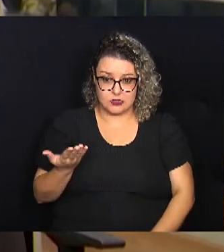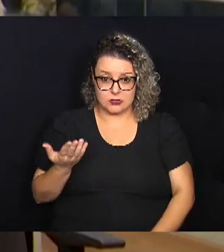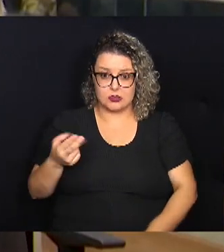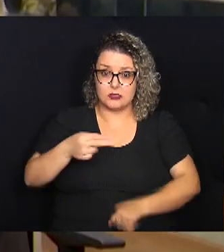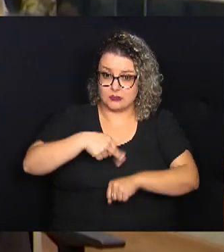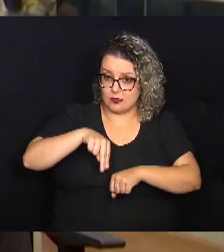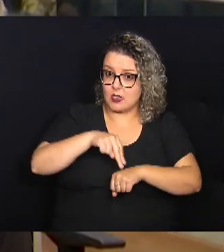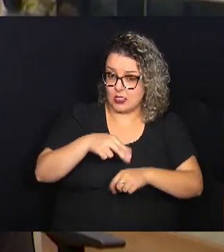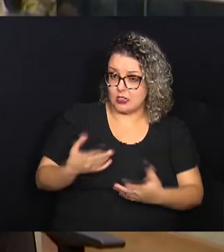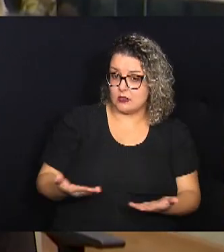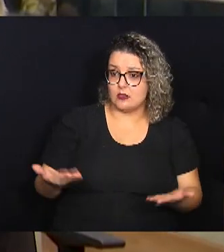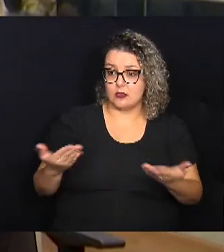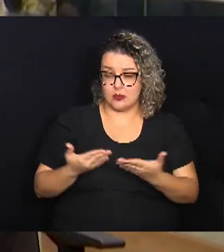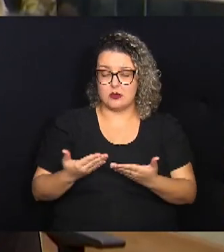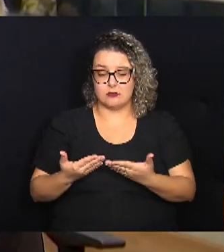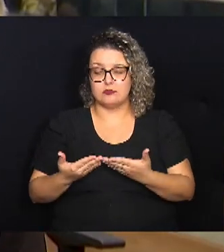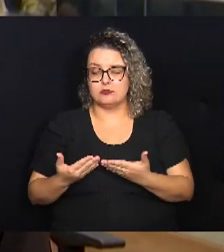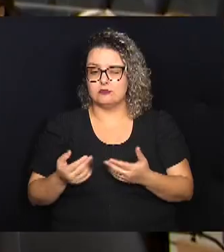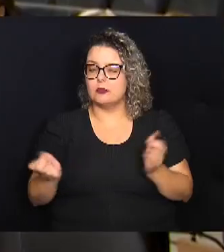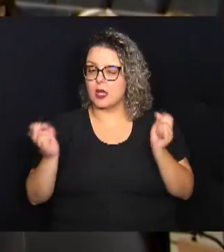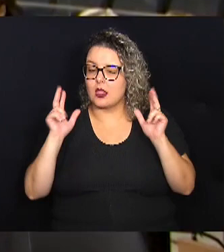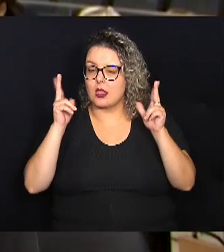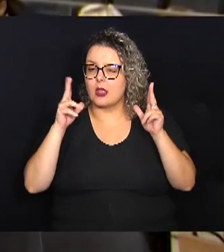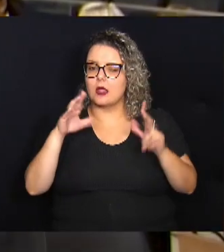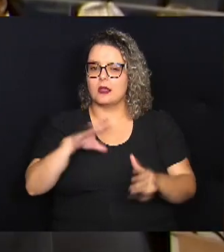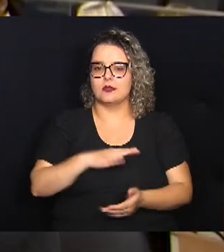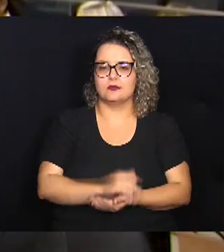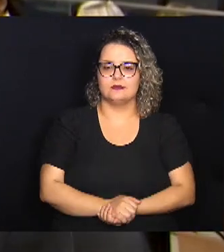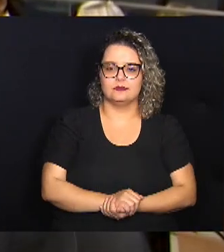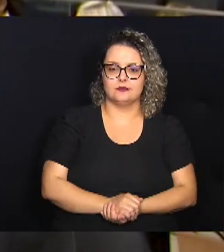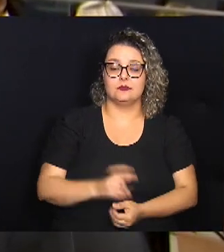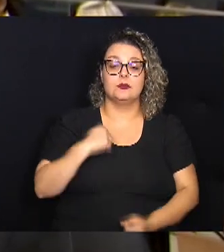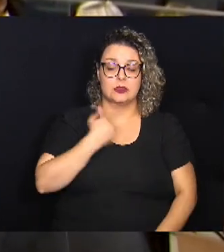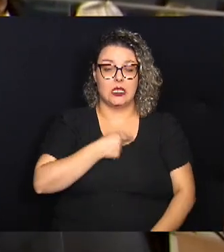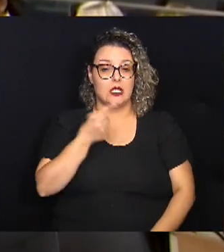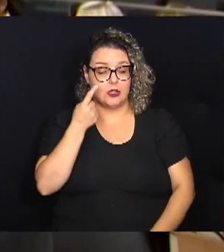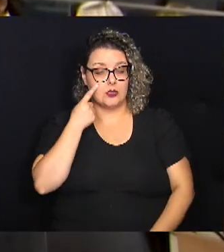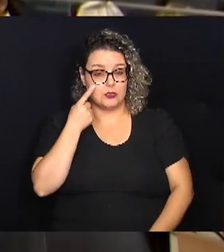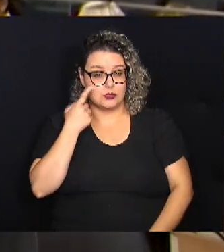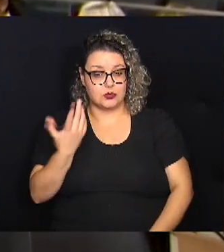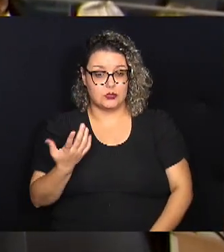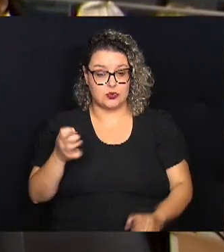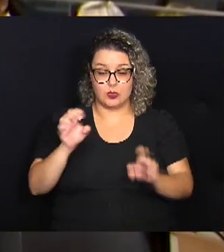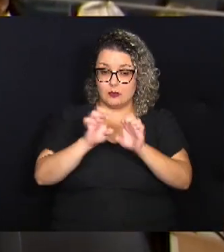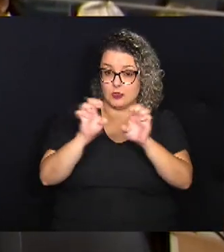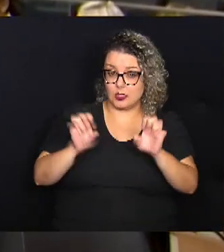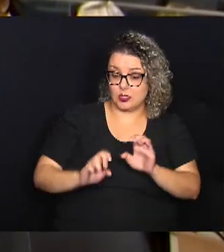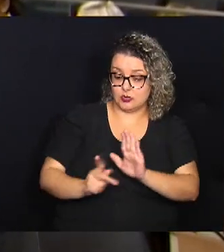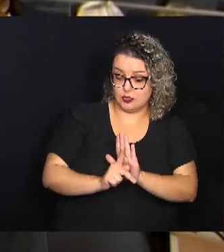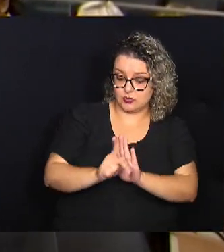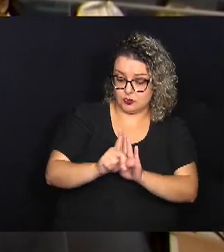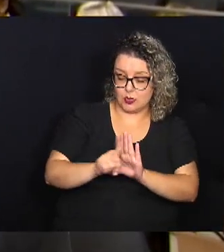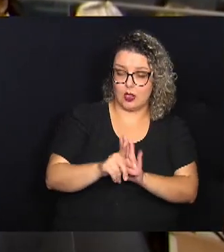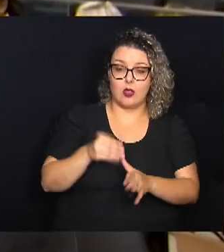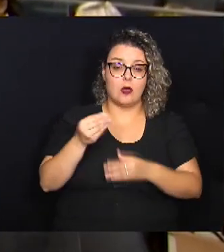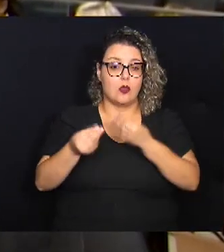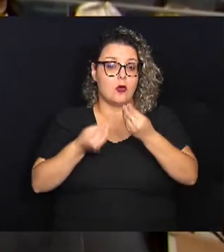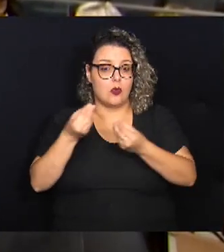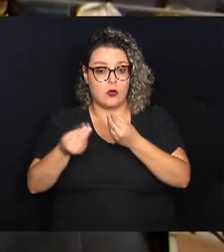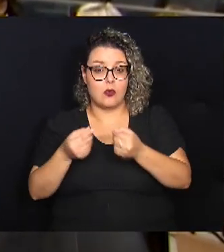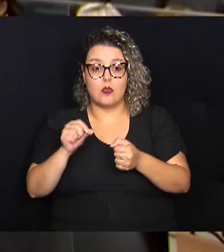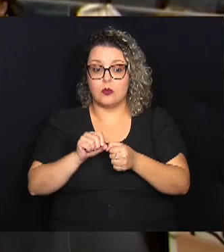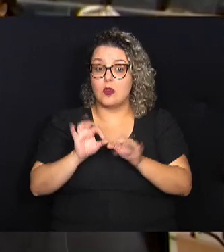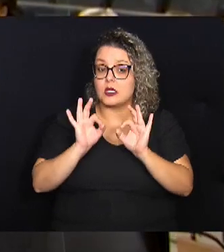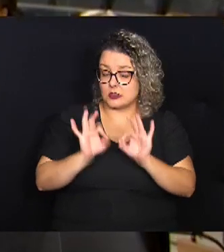né? E agora eu estou mais informado no município. E a gente viu sobre a estrutura de um projeto de lei, como se faz